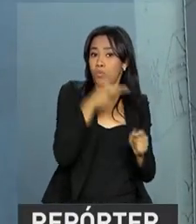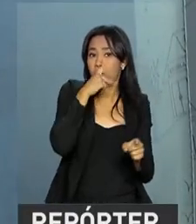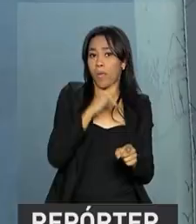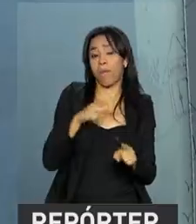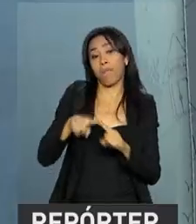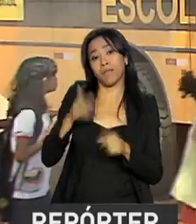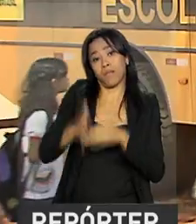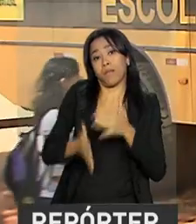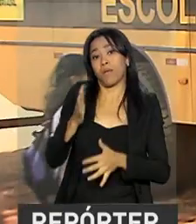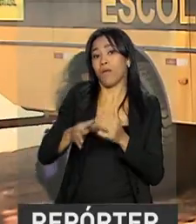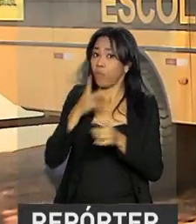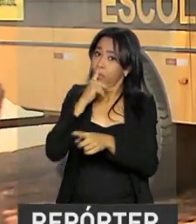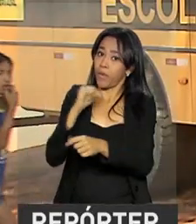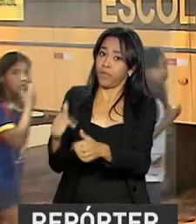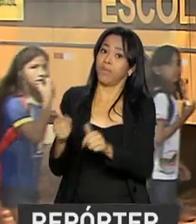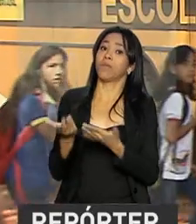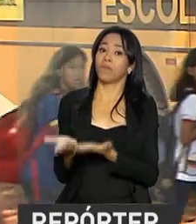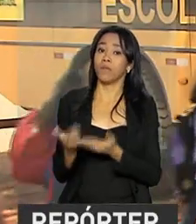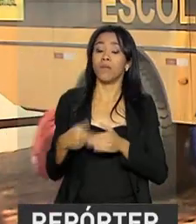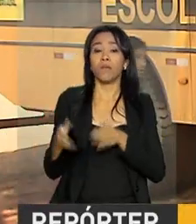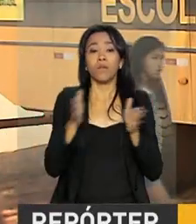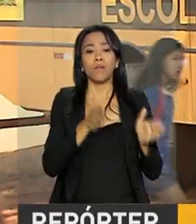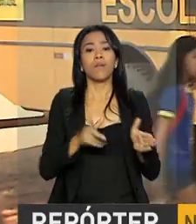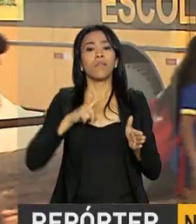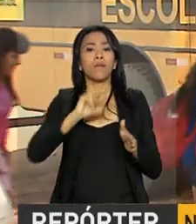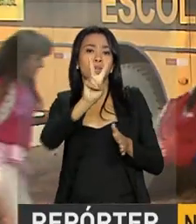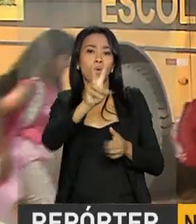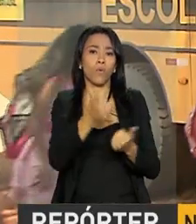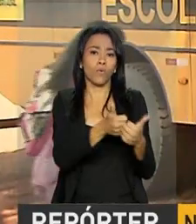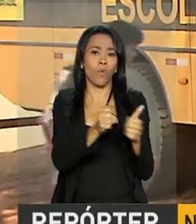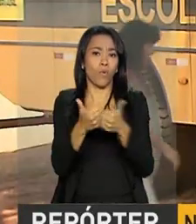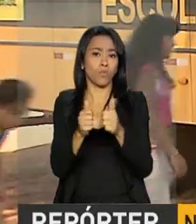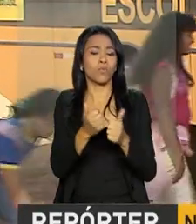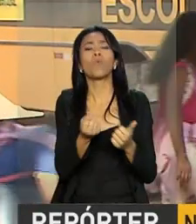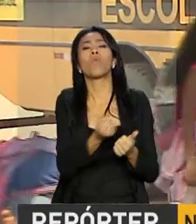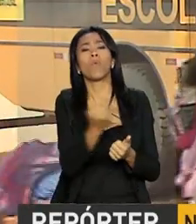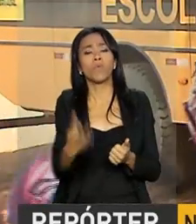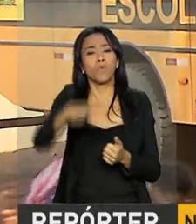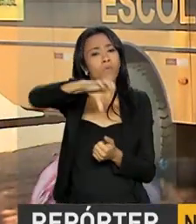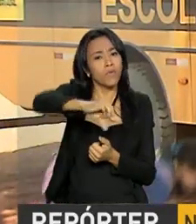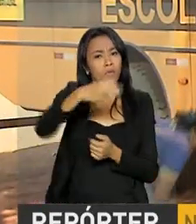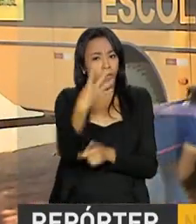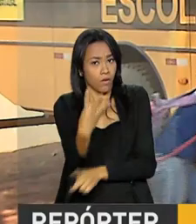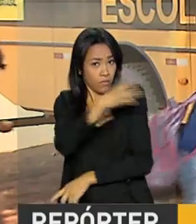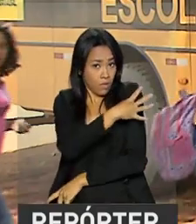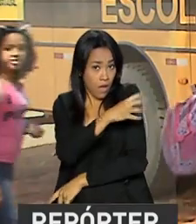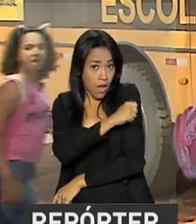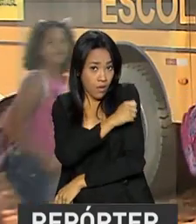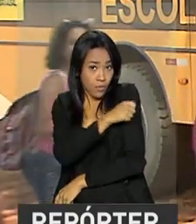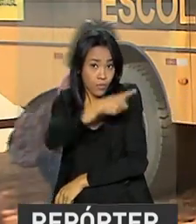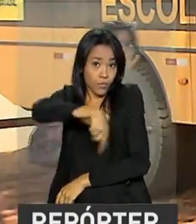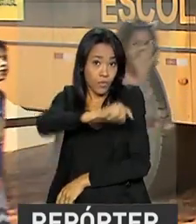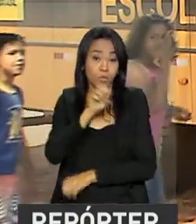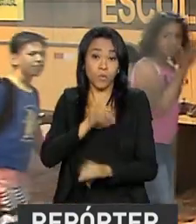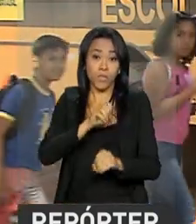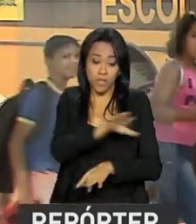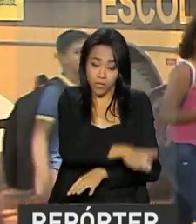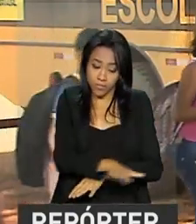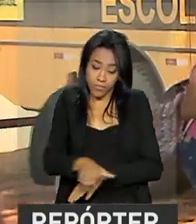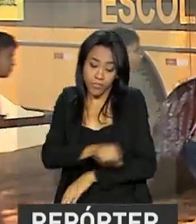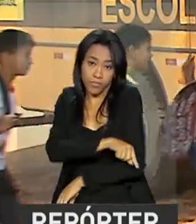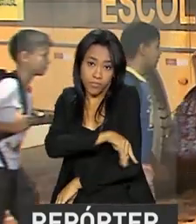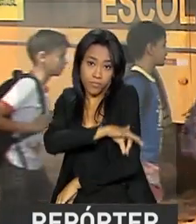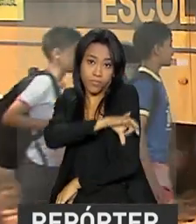ele trabalhar. São 2 ônibus para atender os 94 alunos desta escola da educação infantil e das